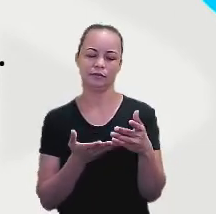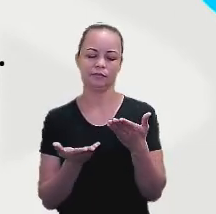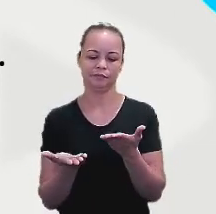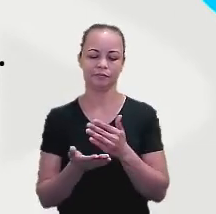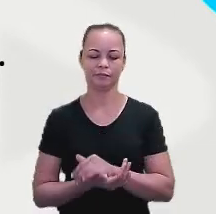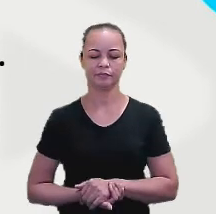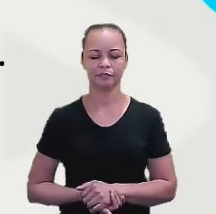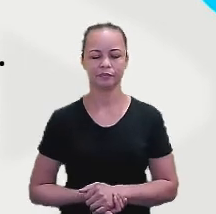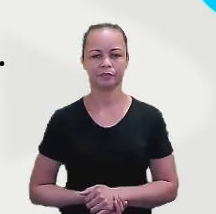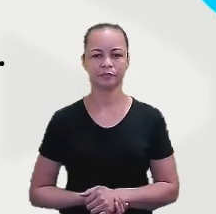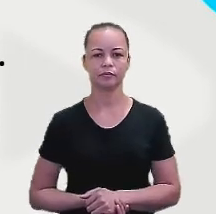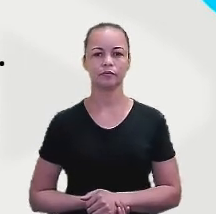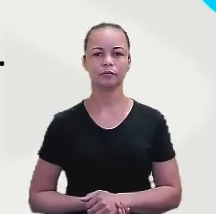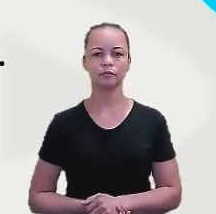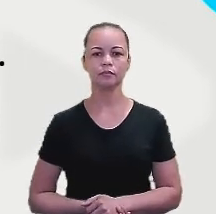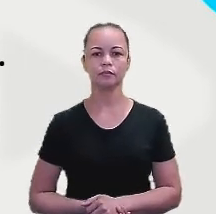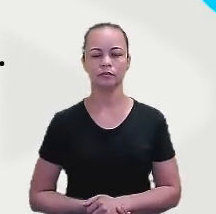Então, ó,